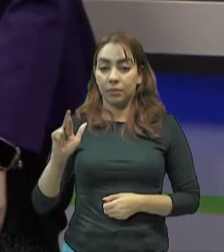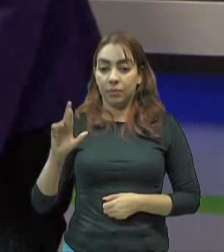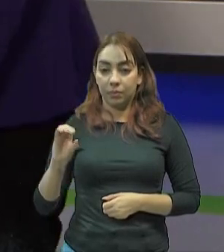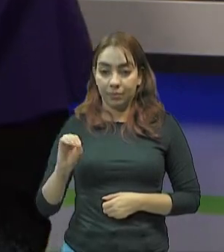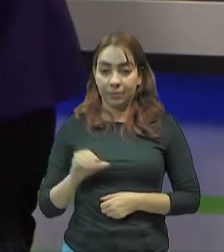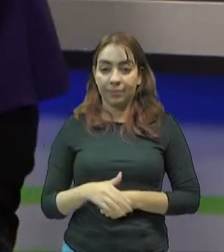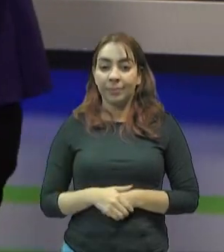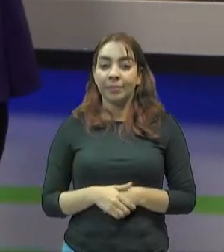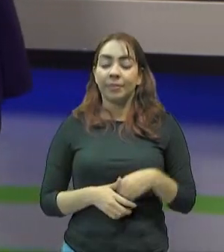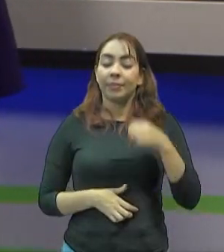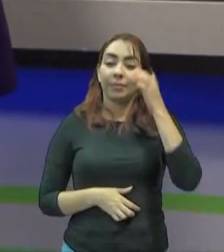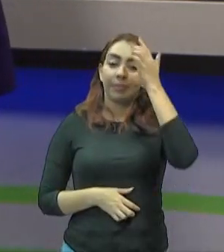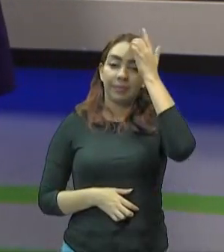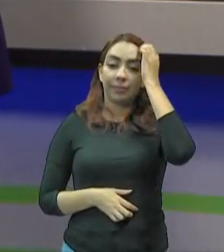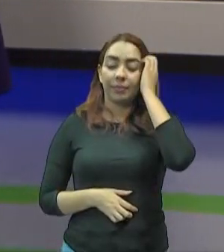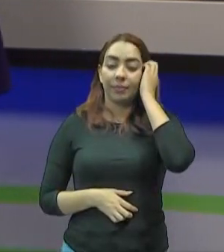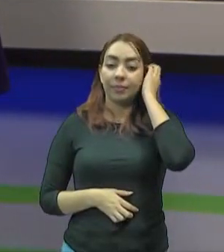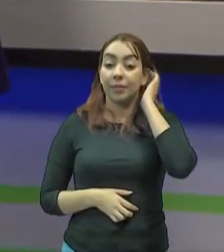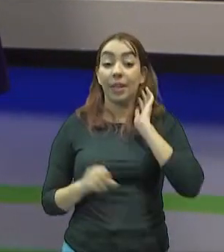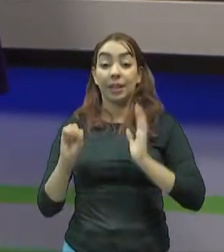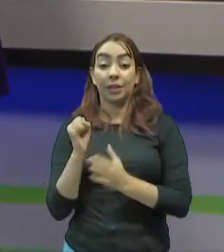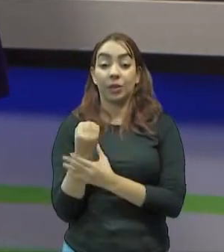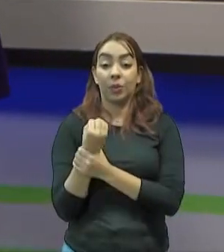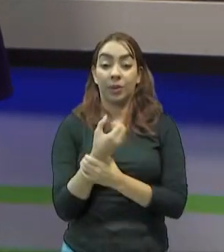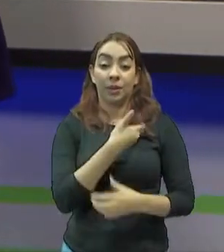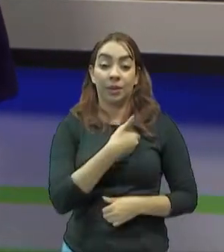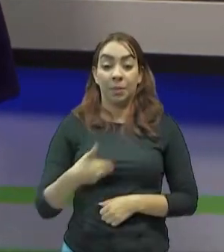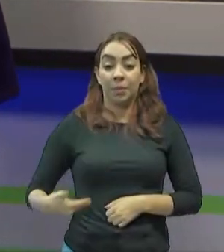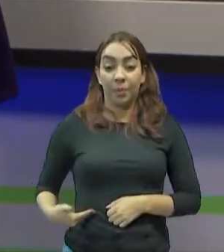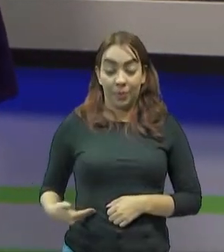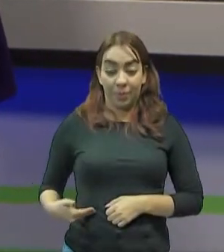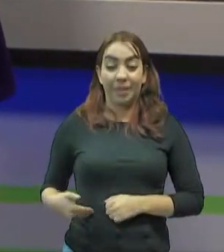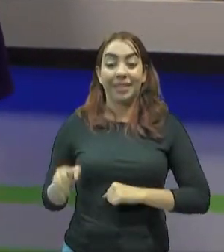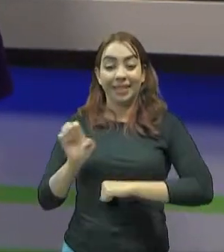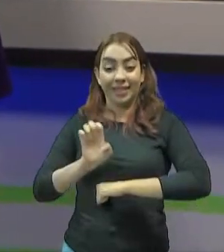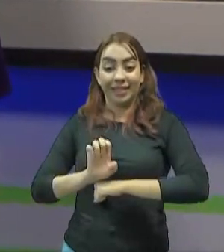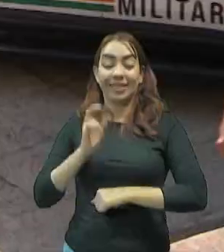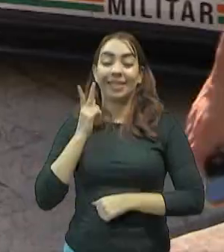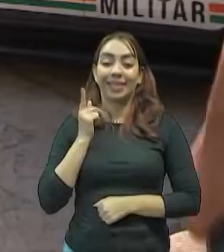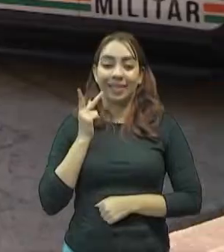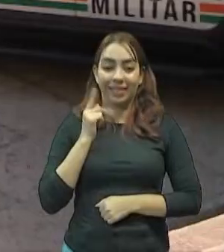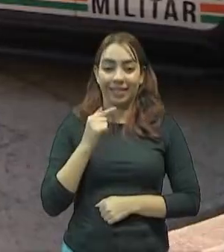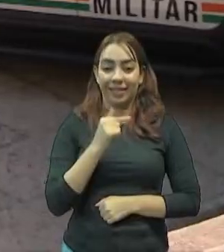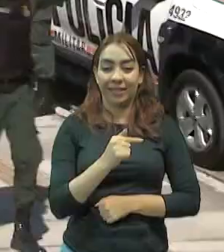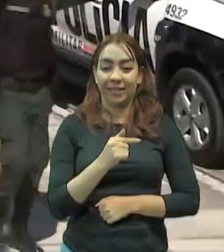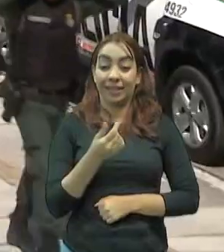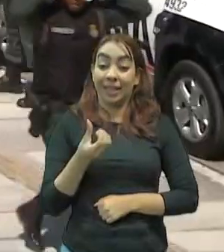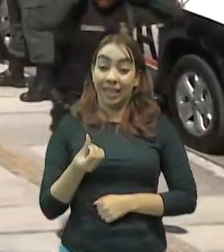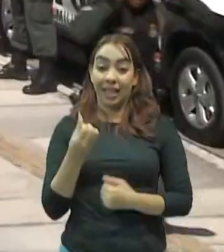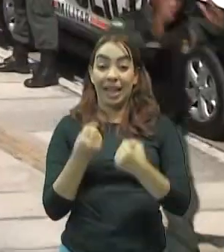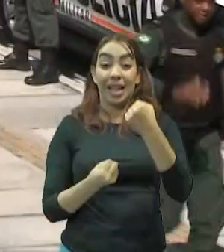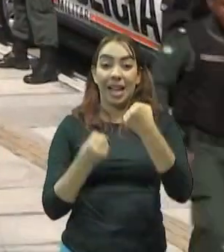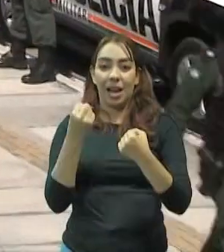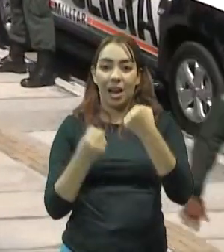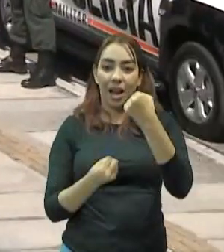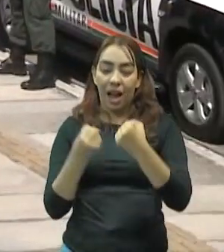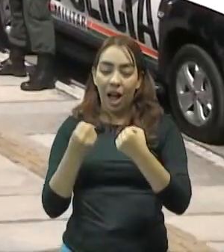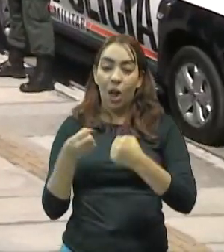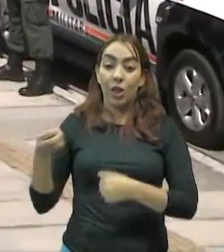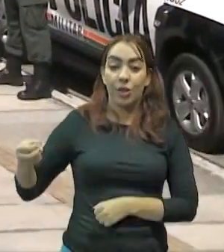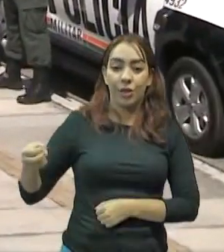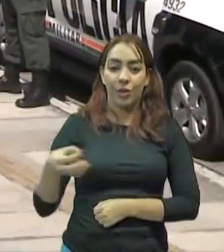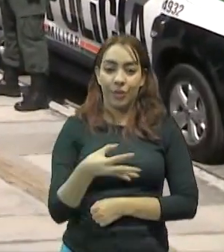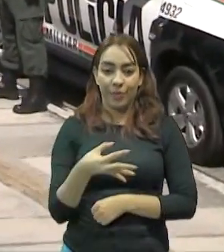Júnior a segurança pública do Ceará recebeu um reforço de 76 novas viaturas sendo 66